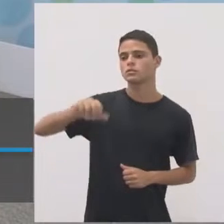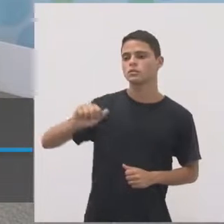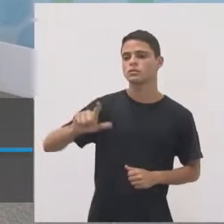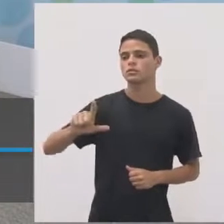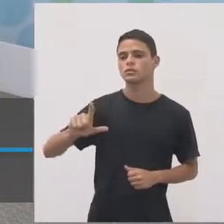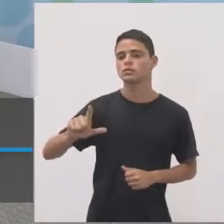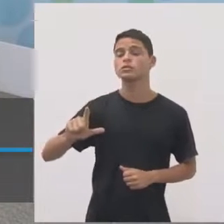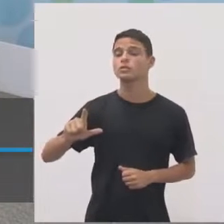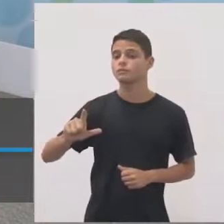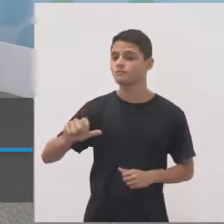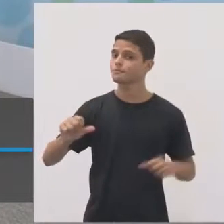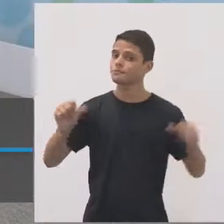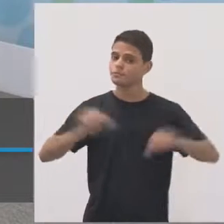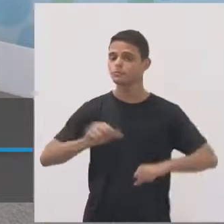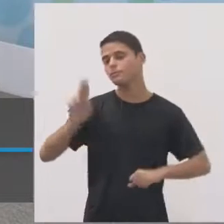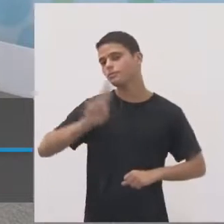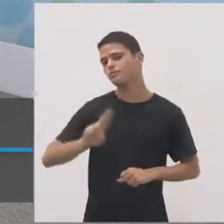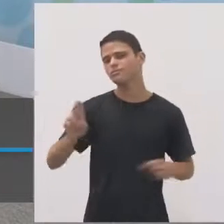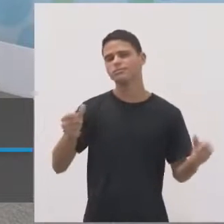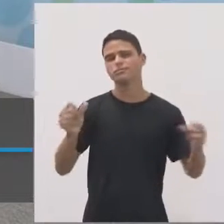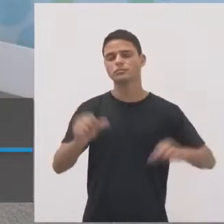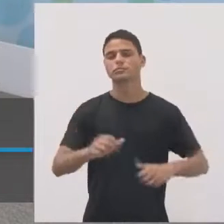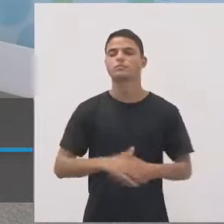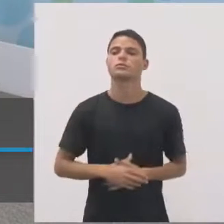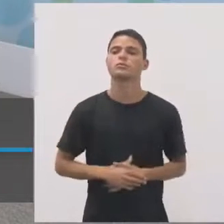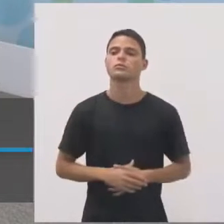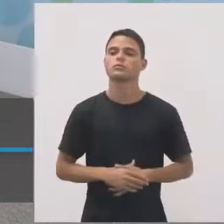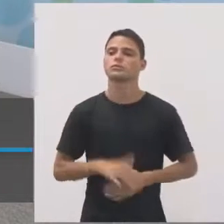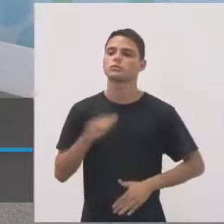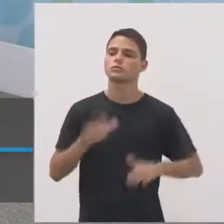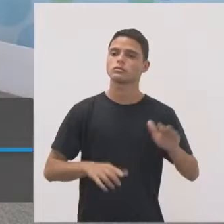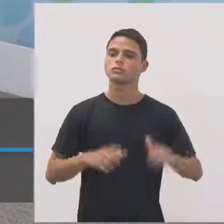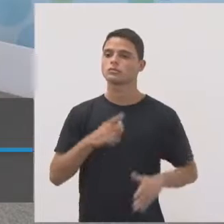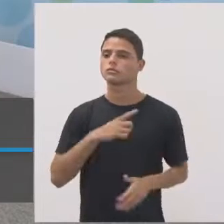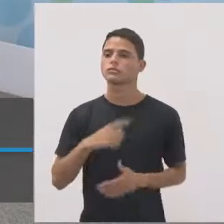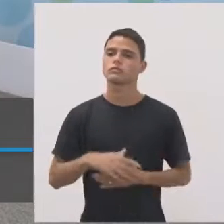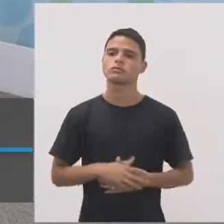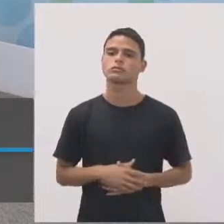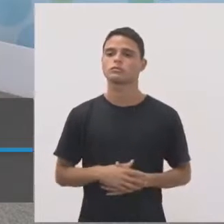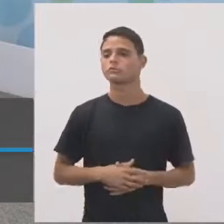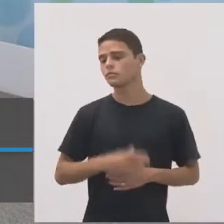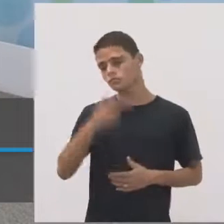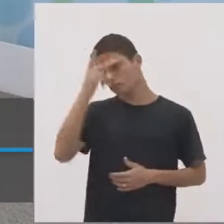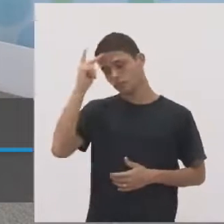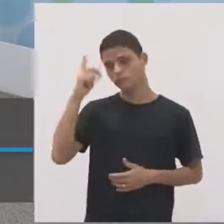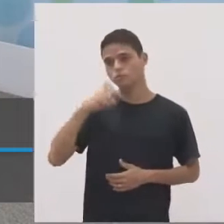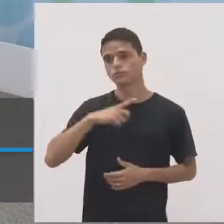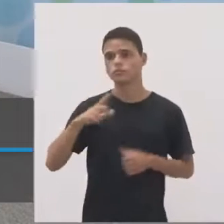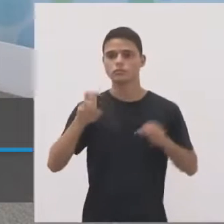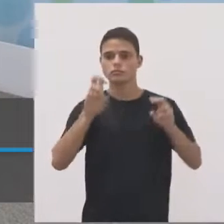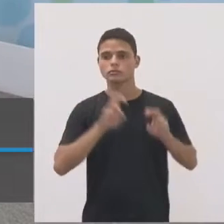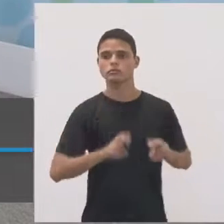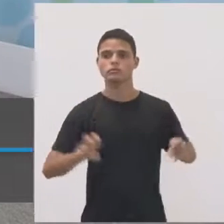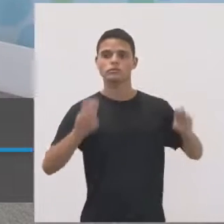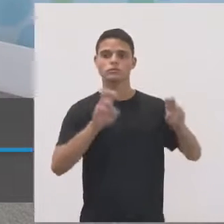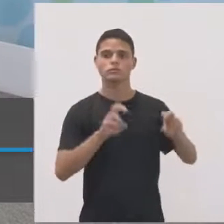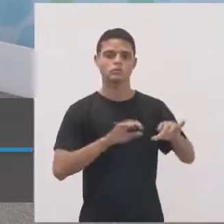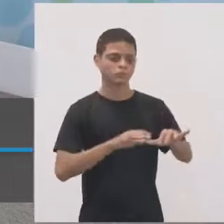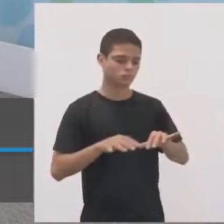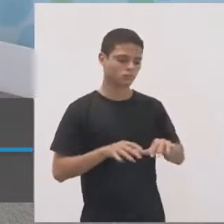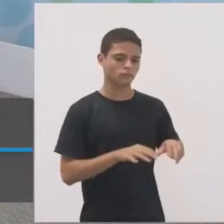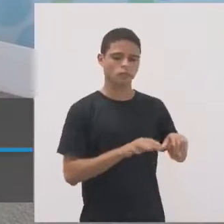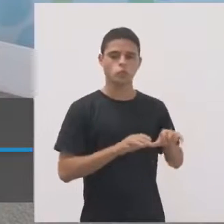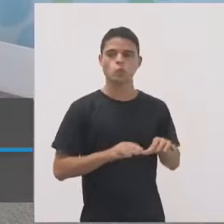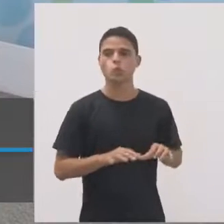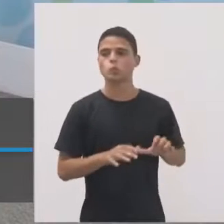isso. Já fugindo um pouco do sistema operacional, mas às vezes acontece. Então, a pessoa está com um notebook, está com um tablet, eles tiveram uma compra